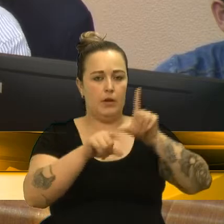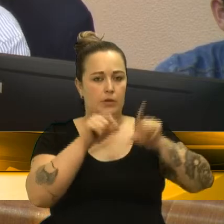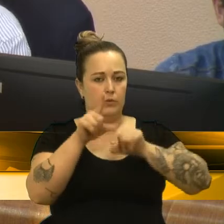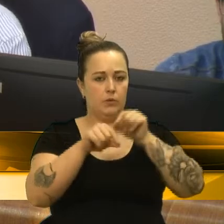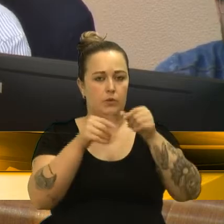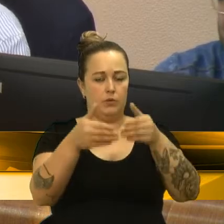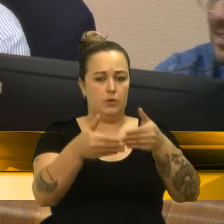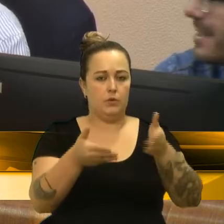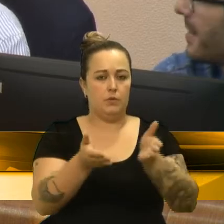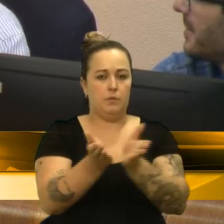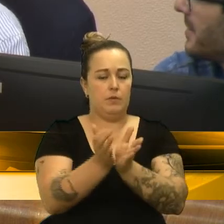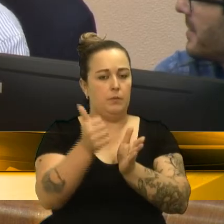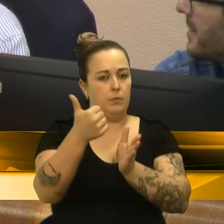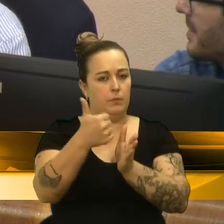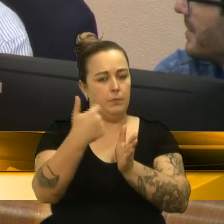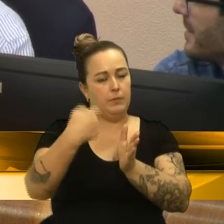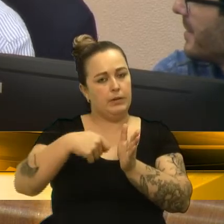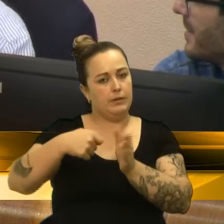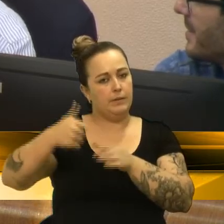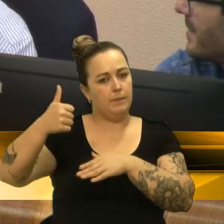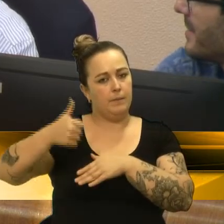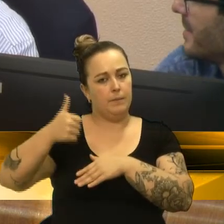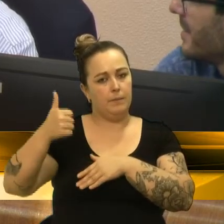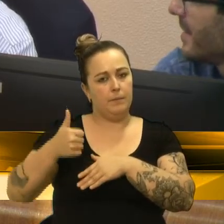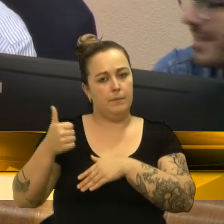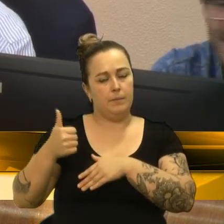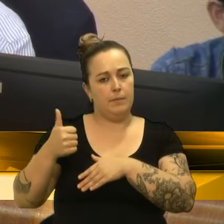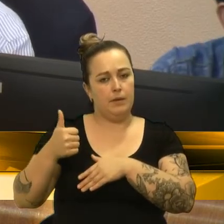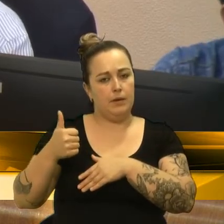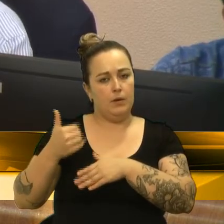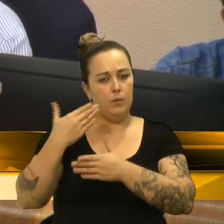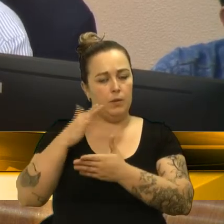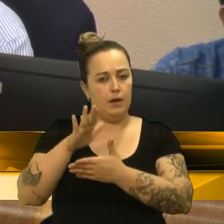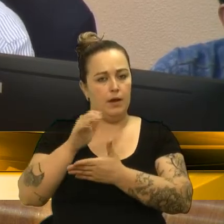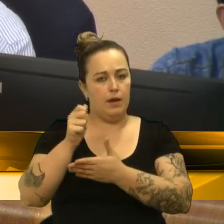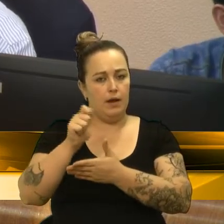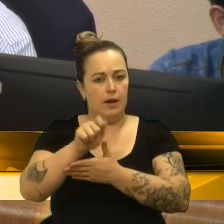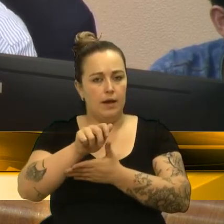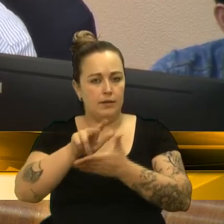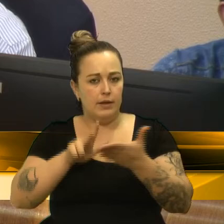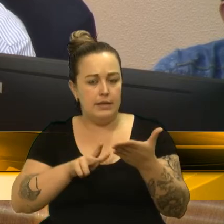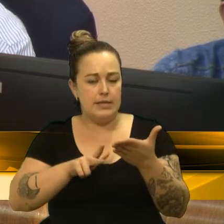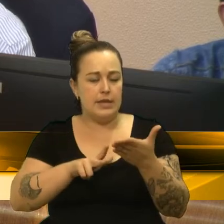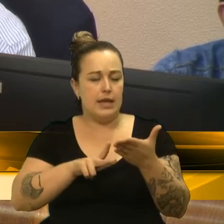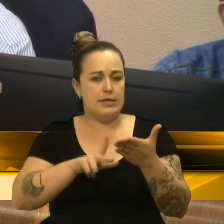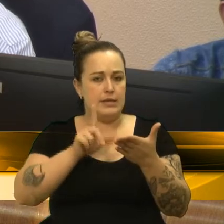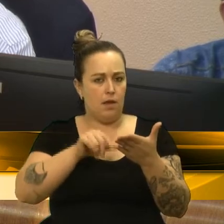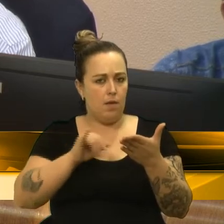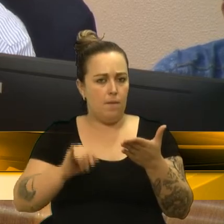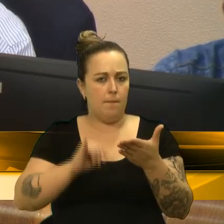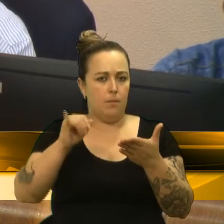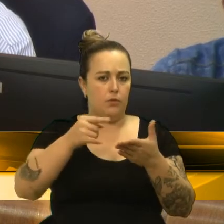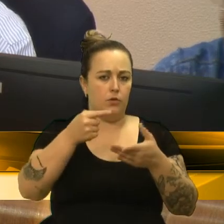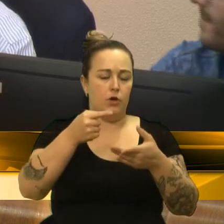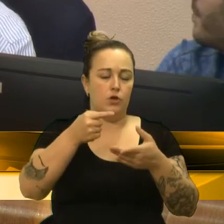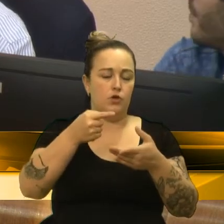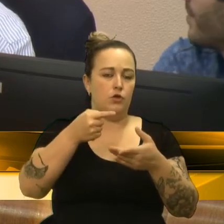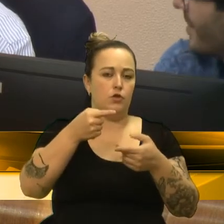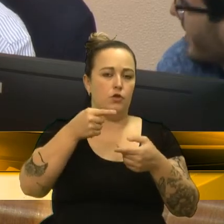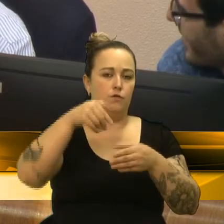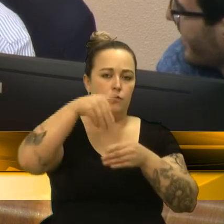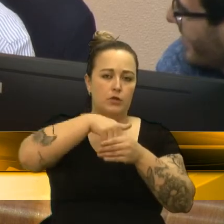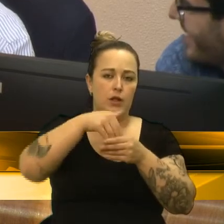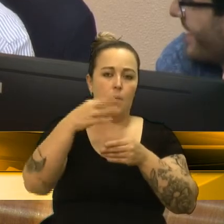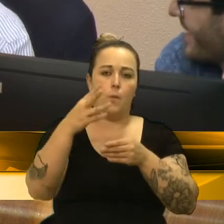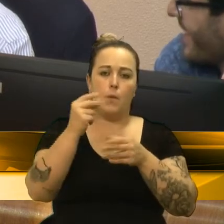processante, deveria primeiro ser apurado o quociente de proporcionalidade partidária, para então esclarecido o número de membros de cada partido que